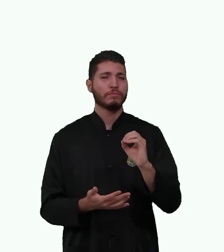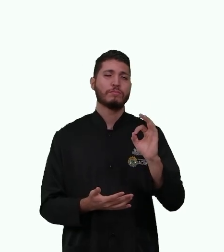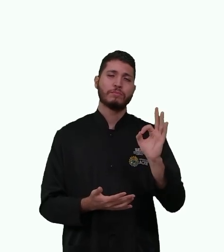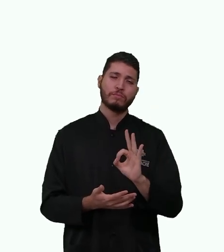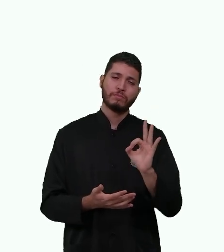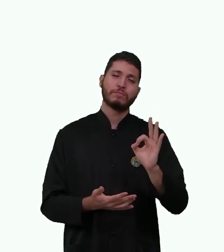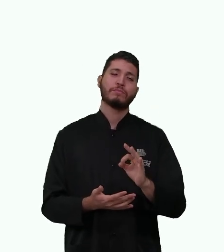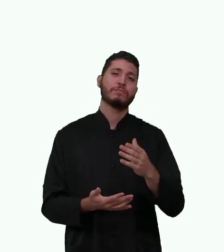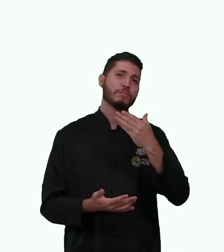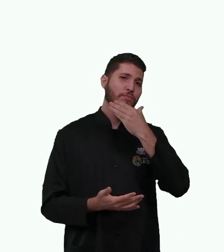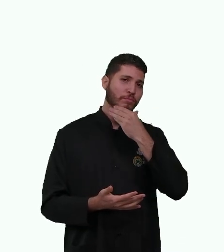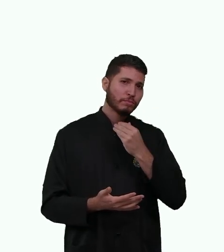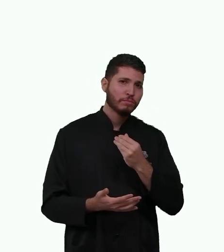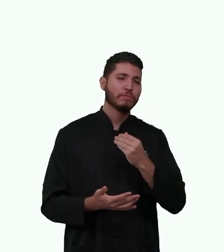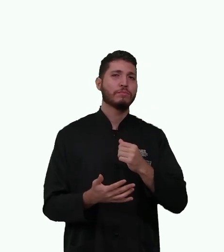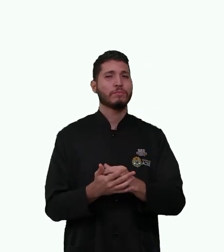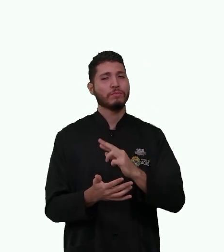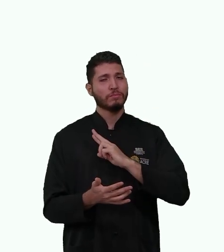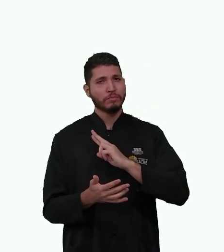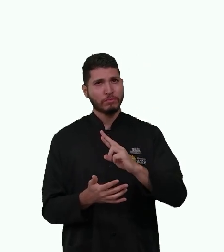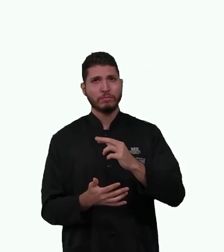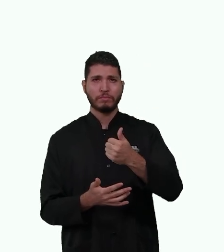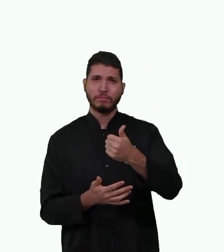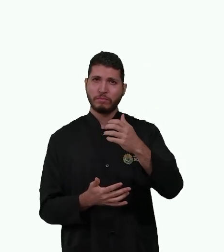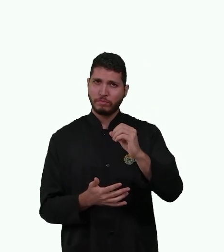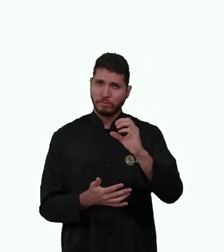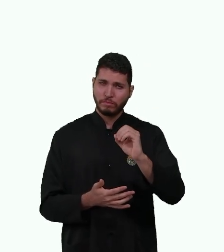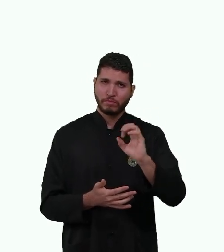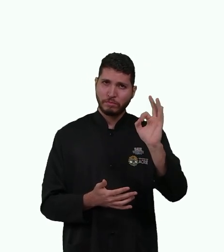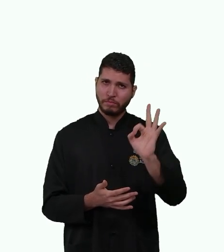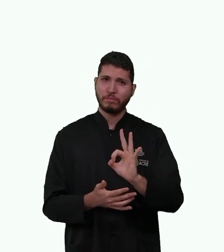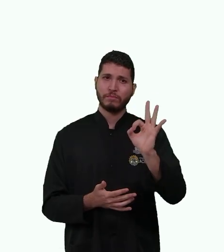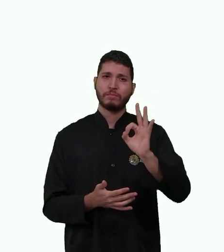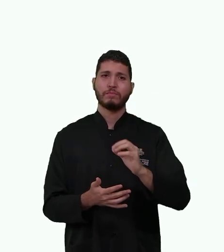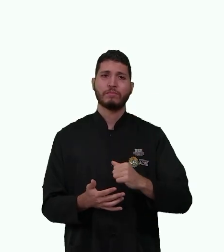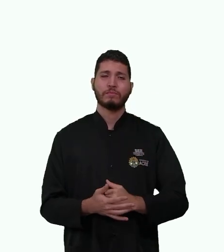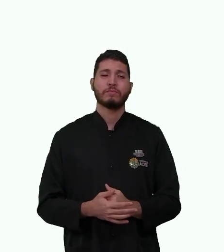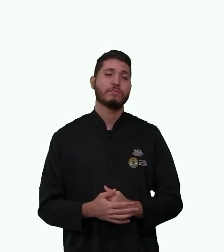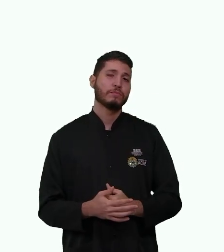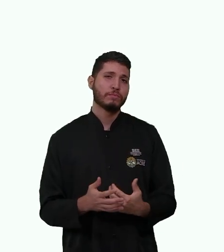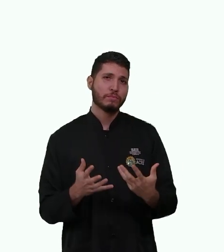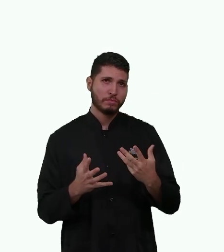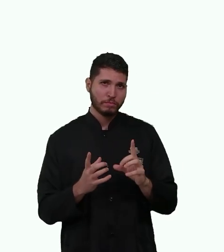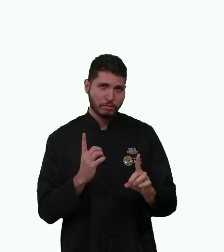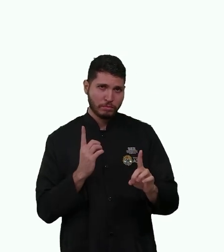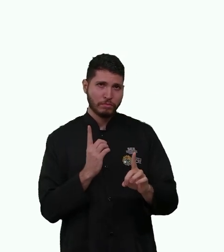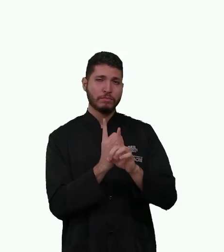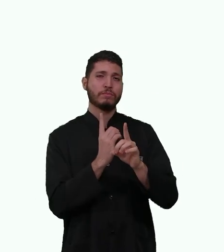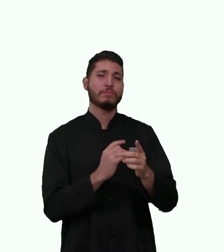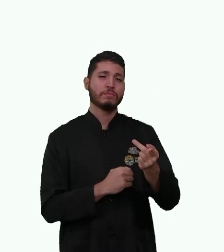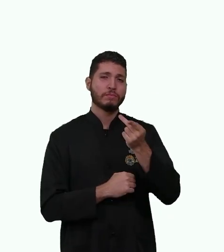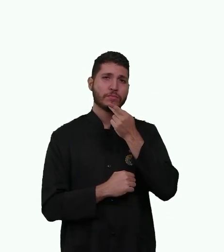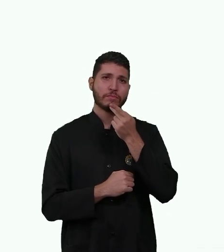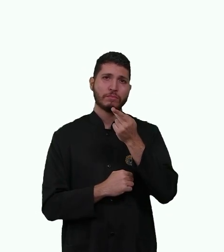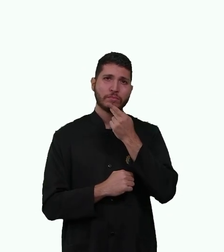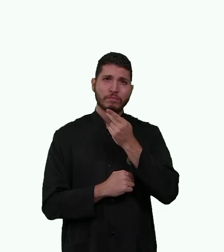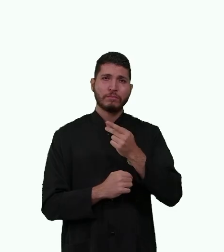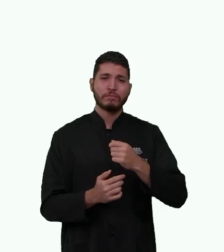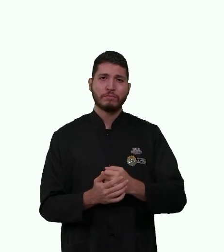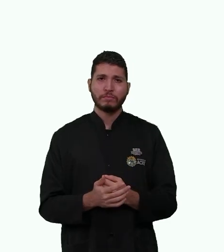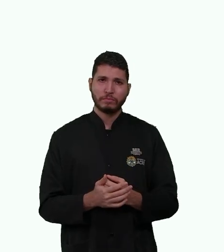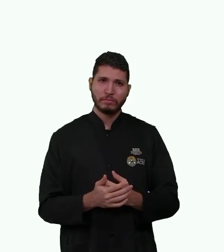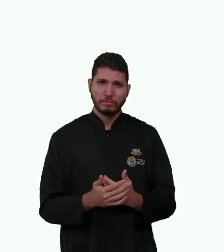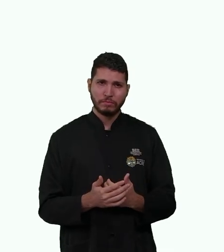representar 100% do todo. E o que eu quero saber? Eu quero saber qual é a probabilidade de dentro